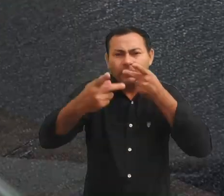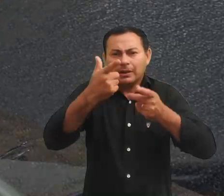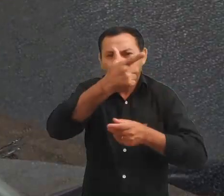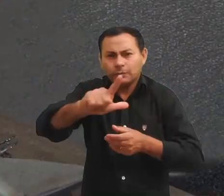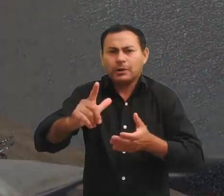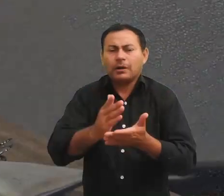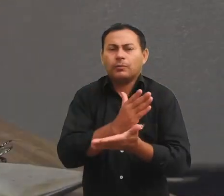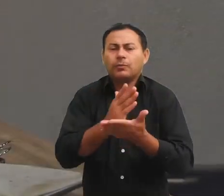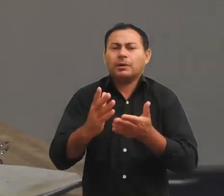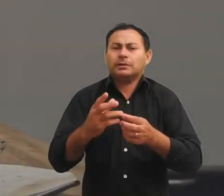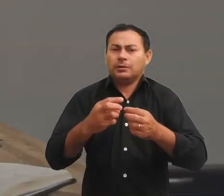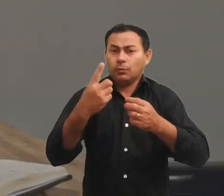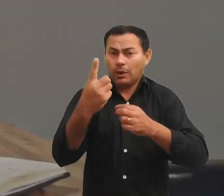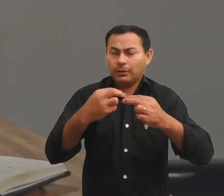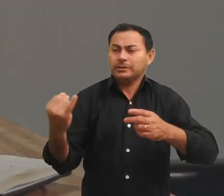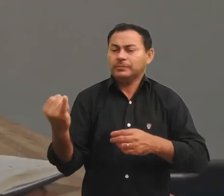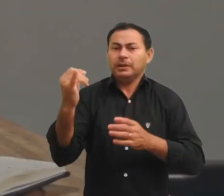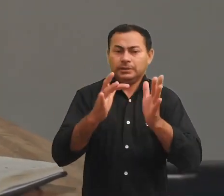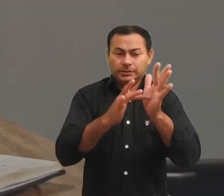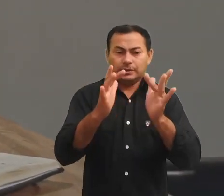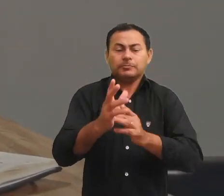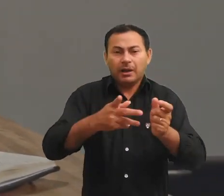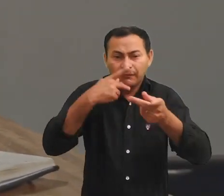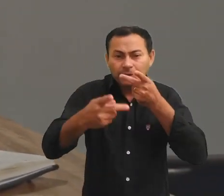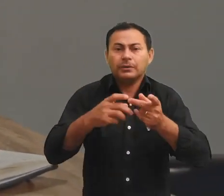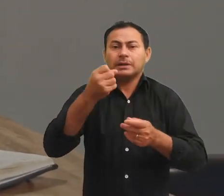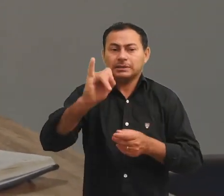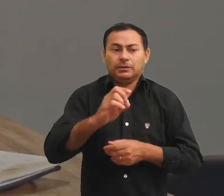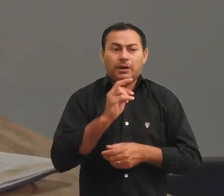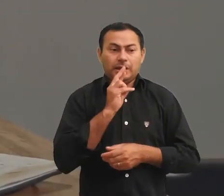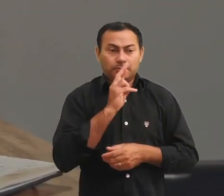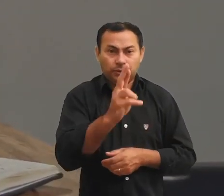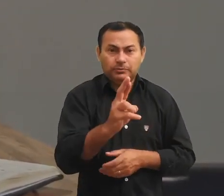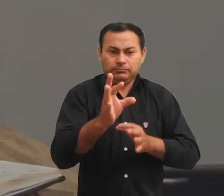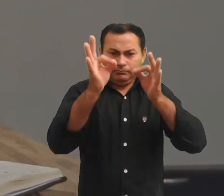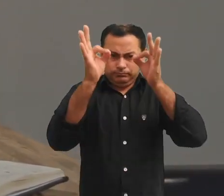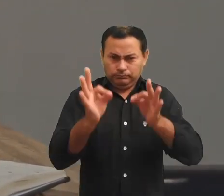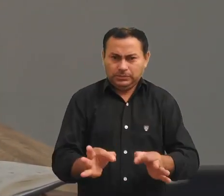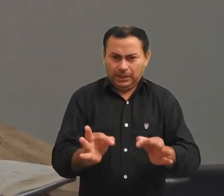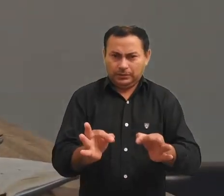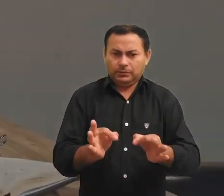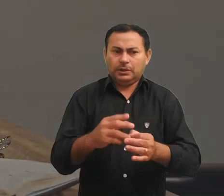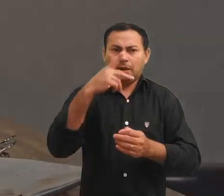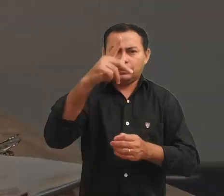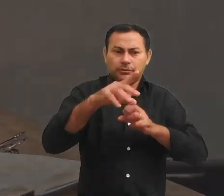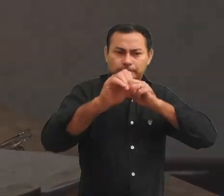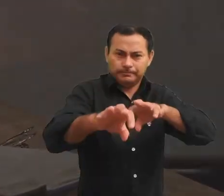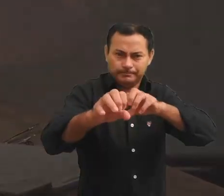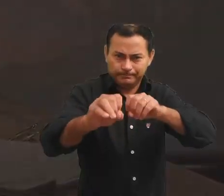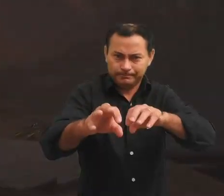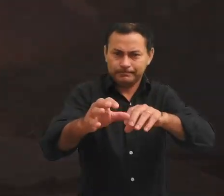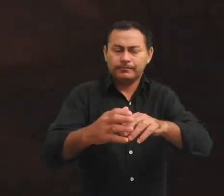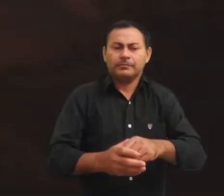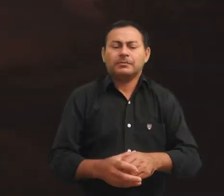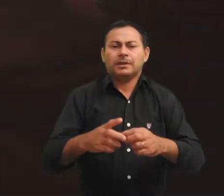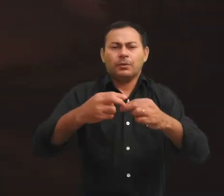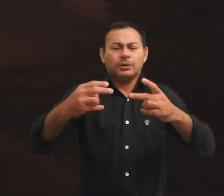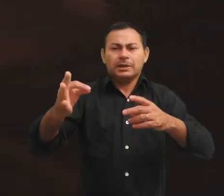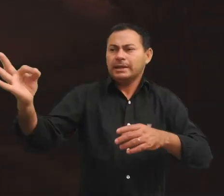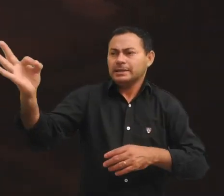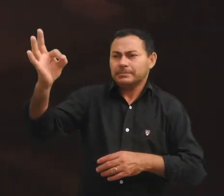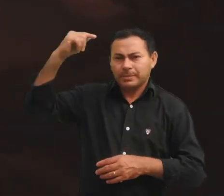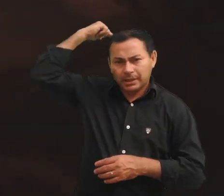Deixa eu repetir aqui algo muito importante. Jesus afirmou que se respondermos de maneira apropriada ao seu